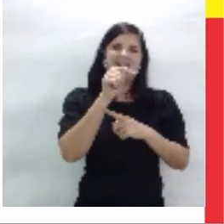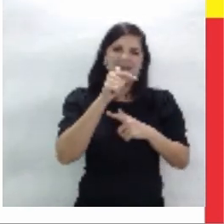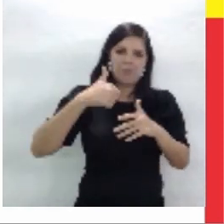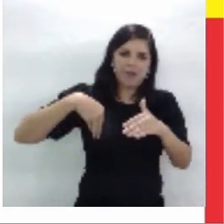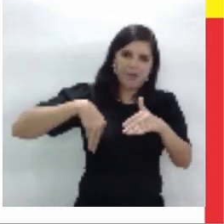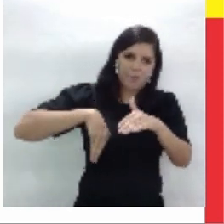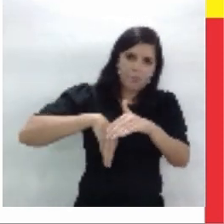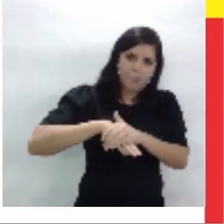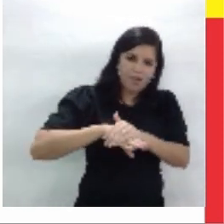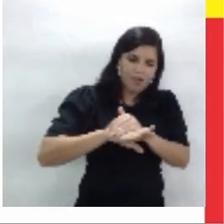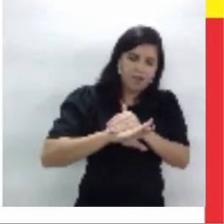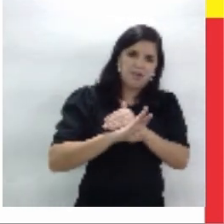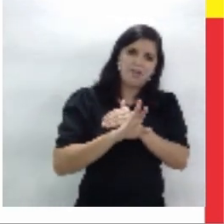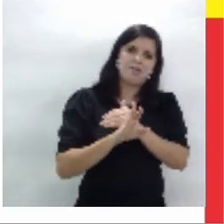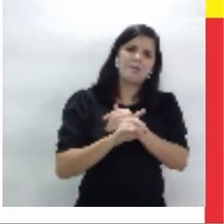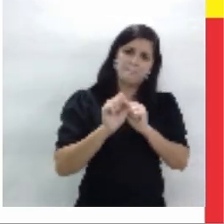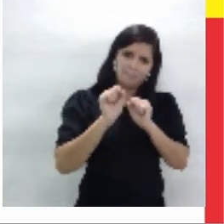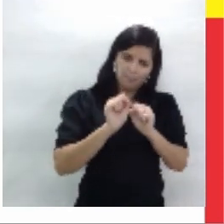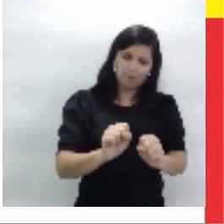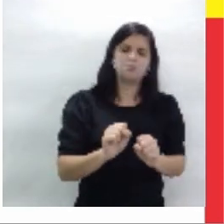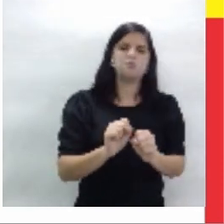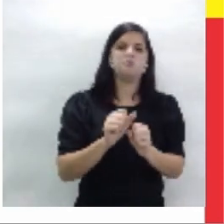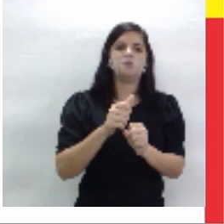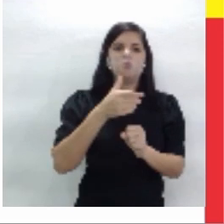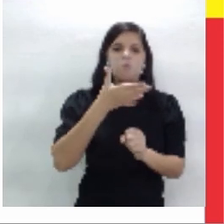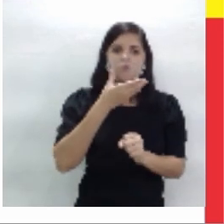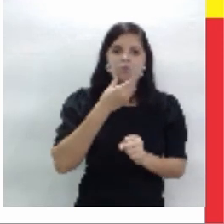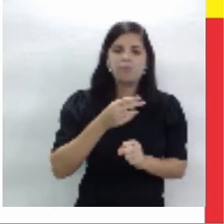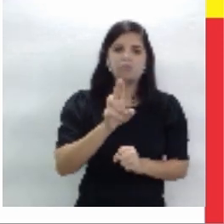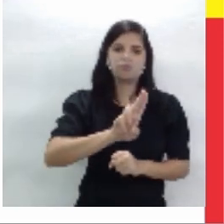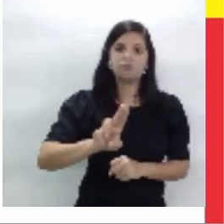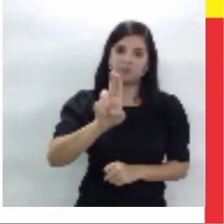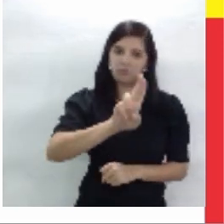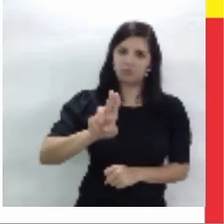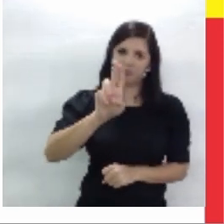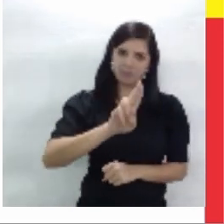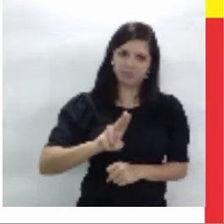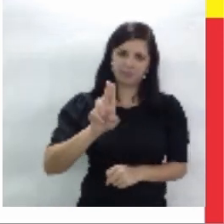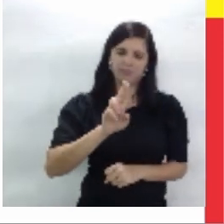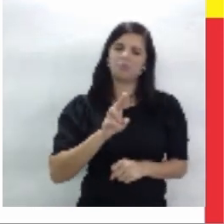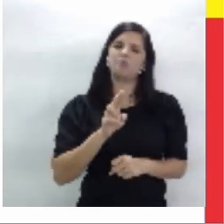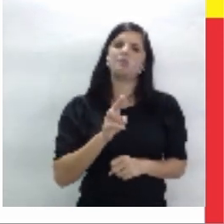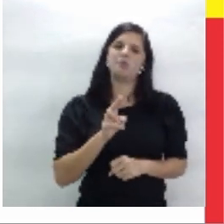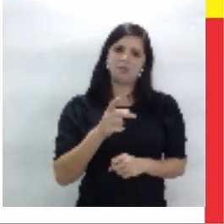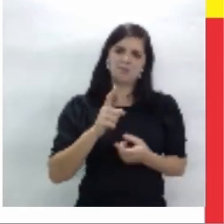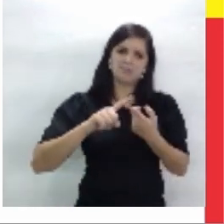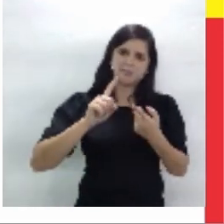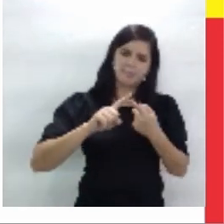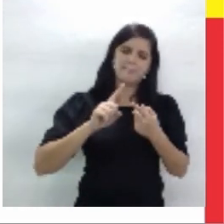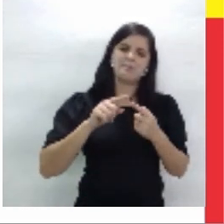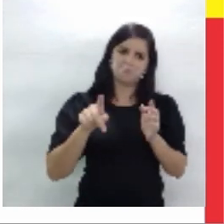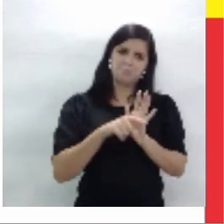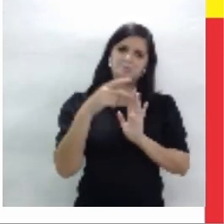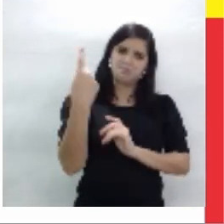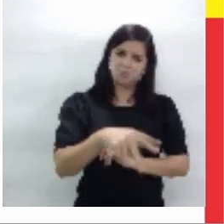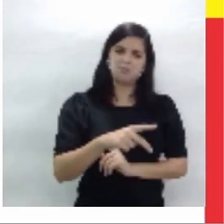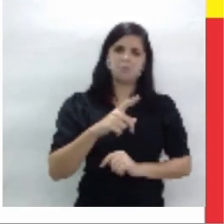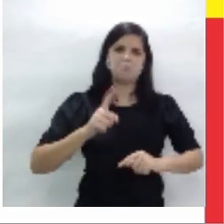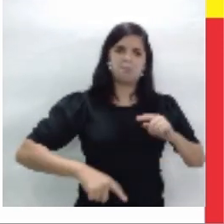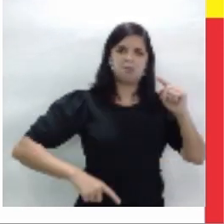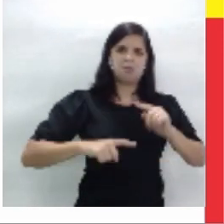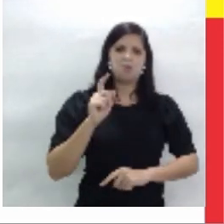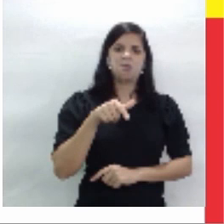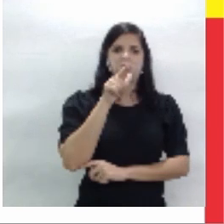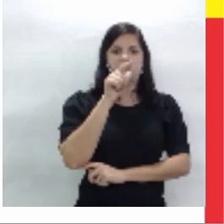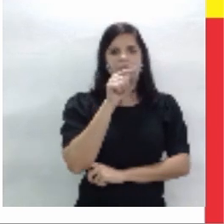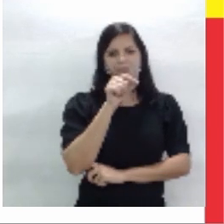ela também pode ser consumida pelo homem e também é considerado dessa forma um recurso hídrico, tá? Como é que a gente vê